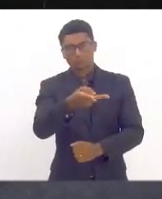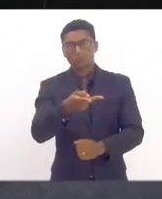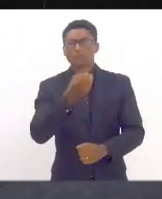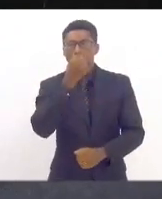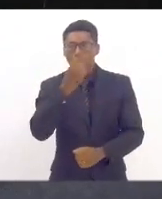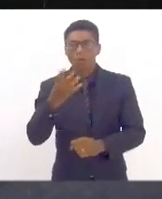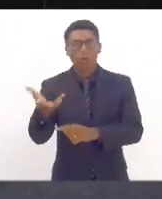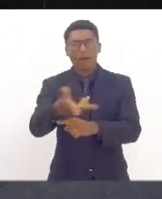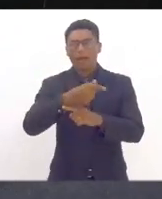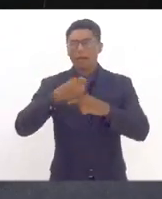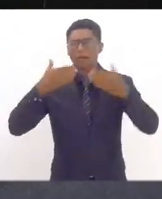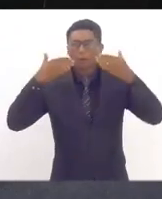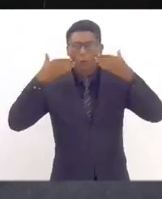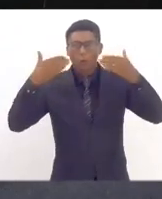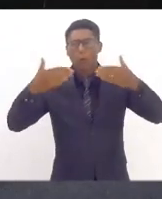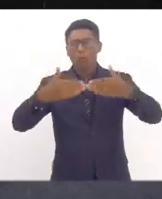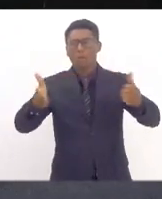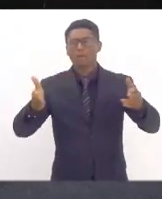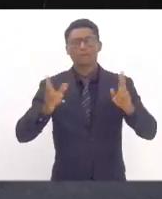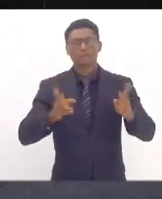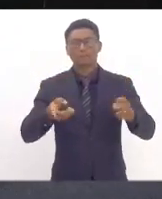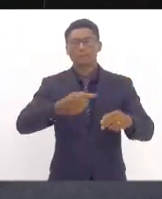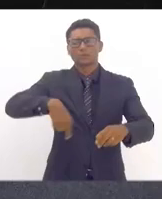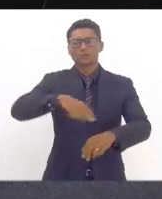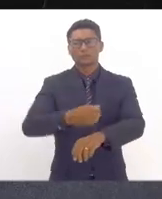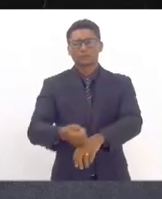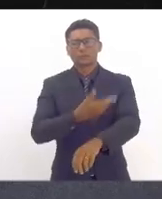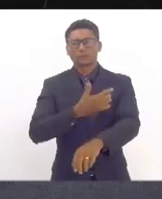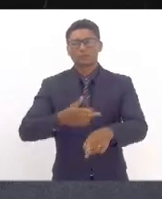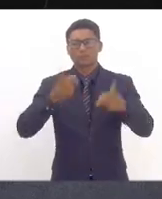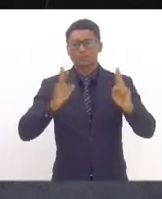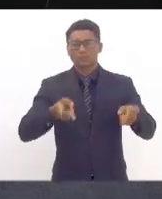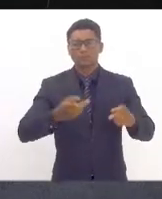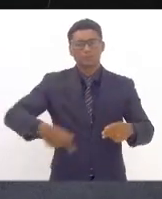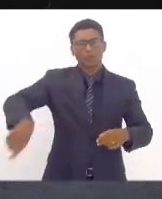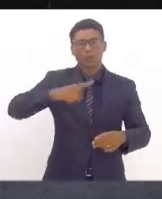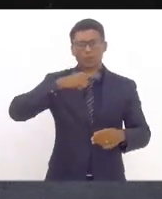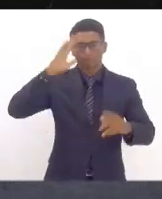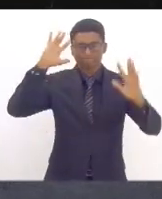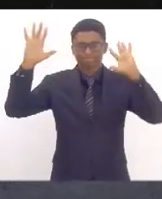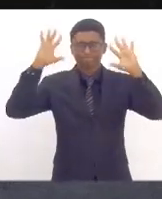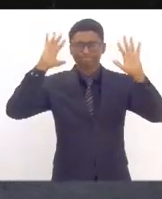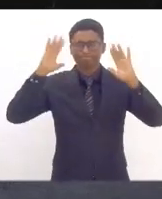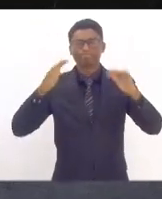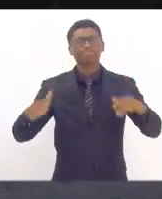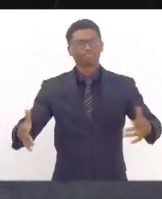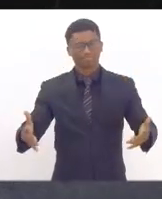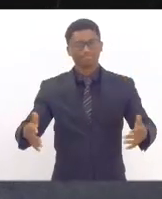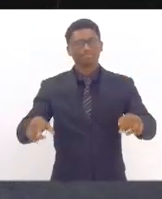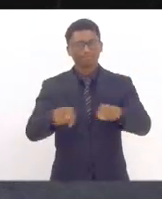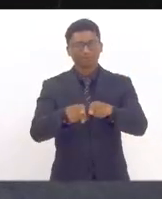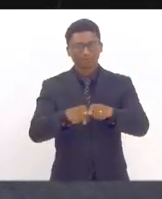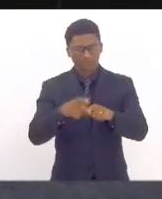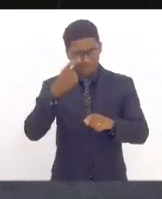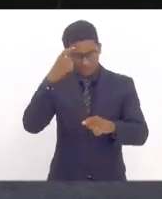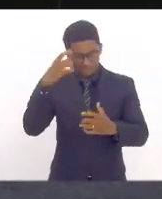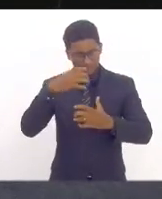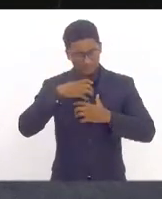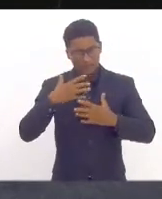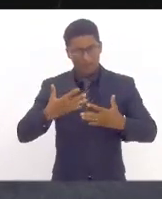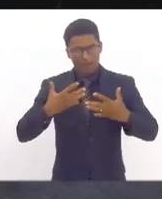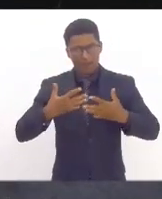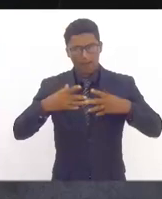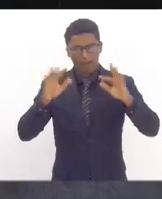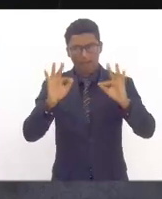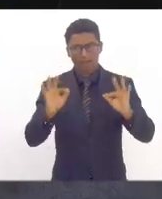com arte não é longo a gente se emociona a gente pensa a gente constrói um pensamento uma crítica uma alegria não